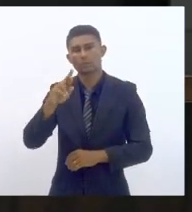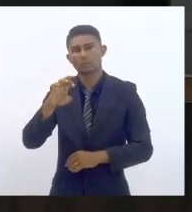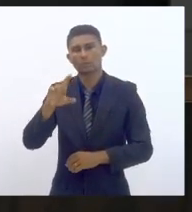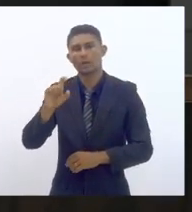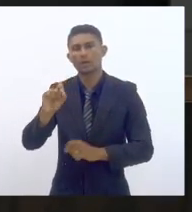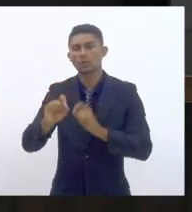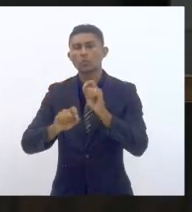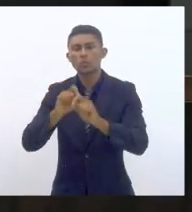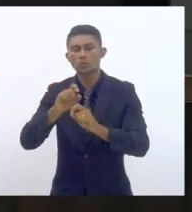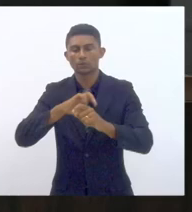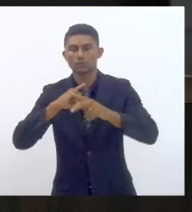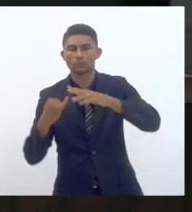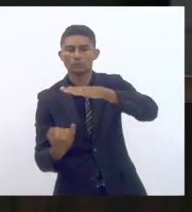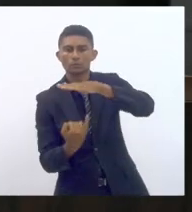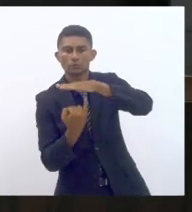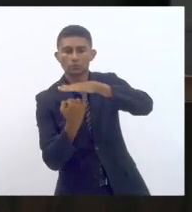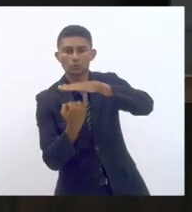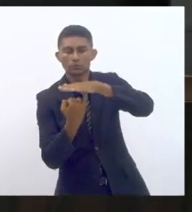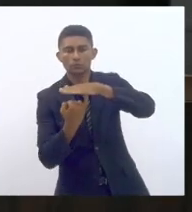utilidade pública o Instituto